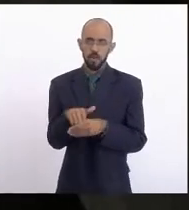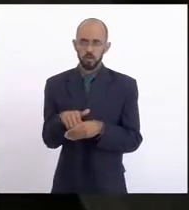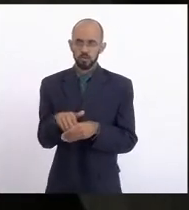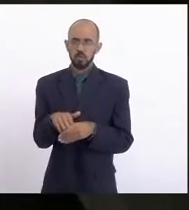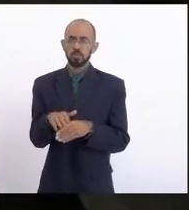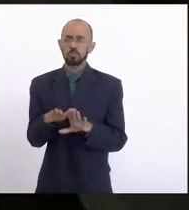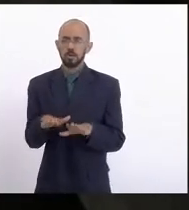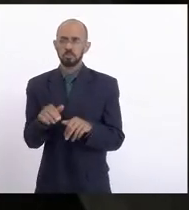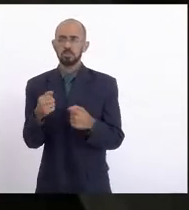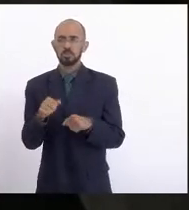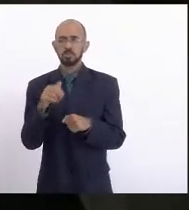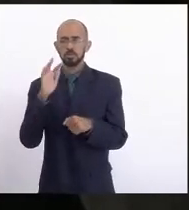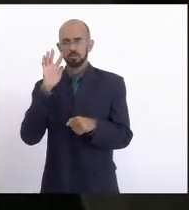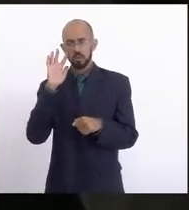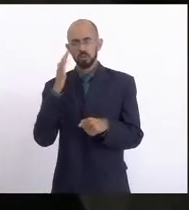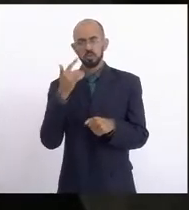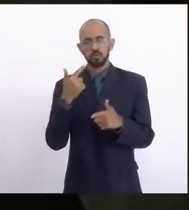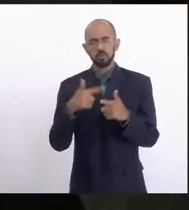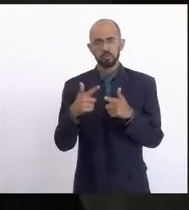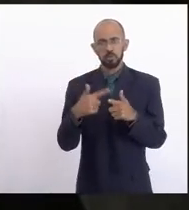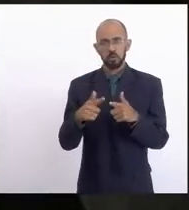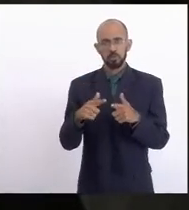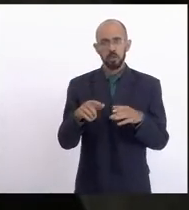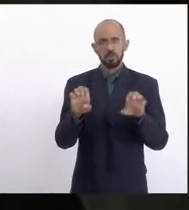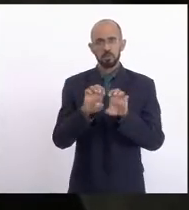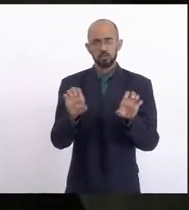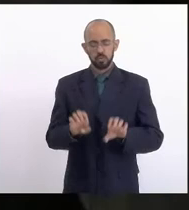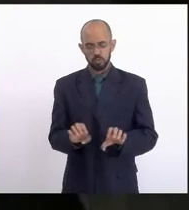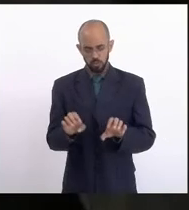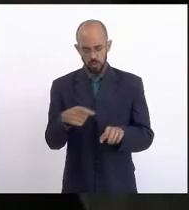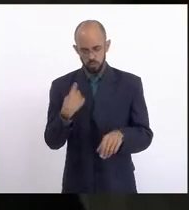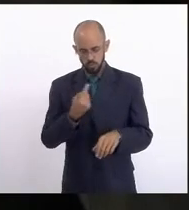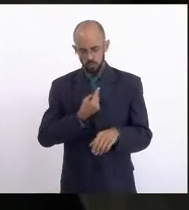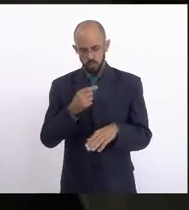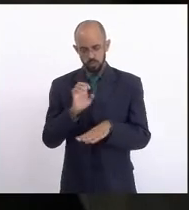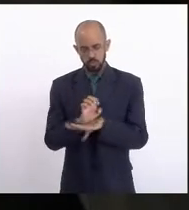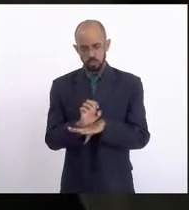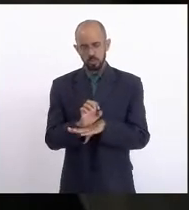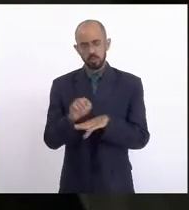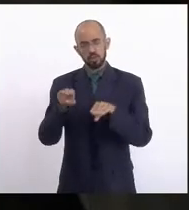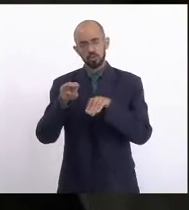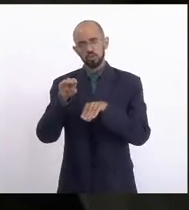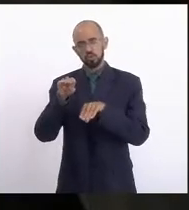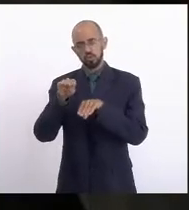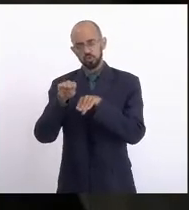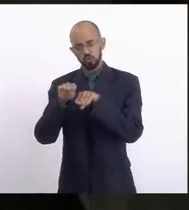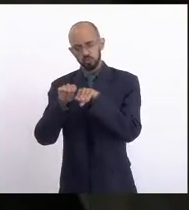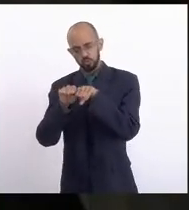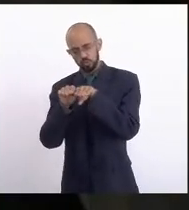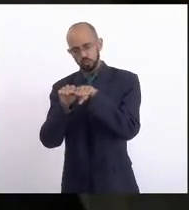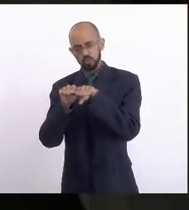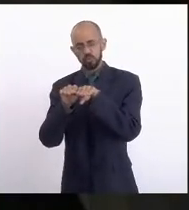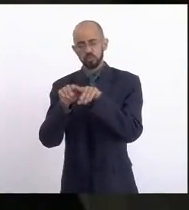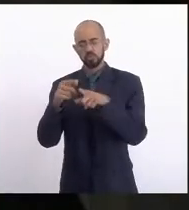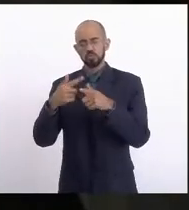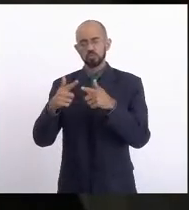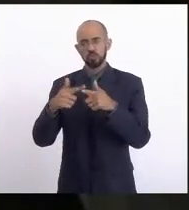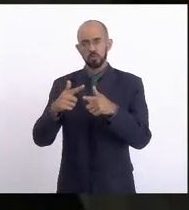problemas estruturais do nosso Estado, diminuir a desigualdade e, nesse momento de profunda